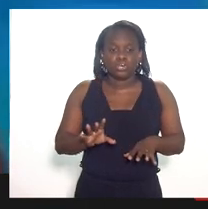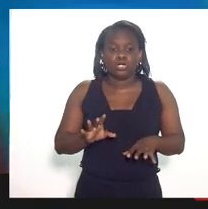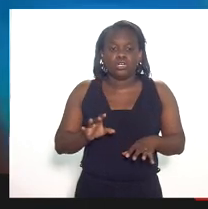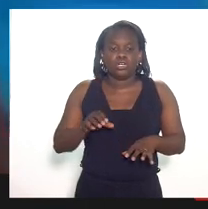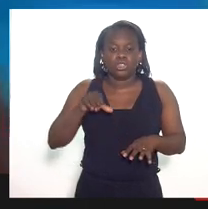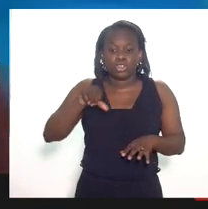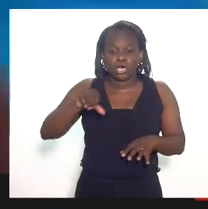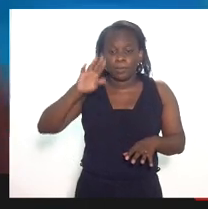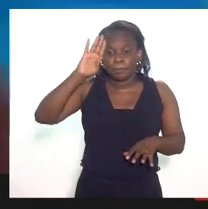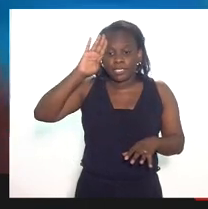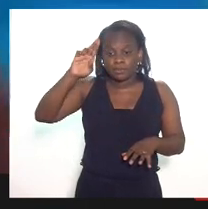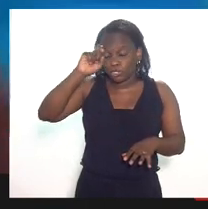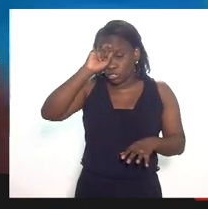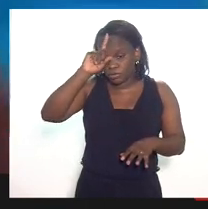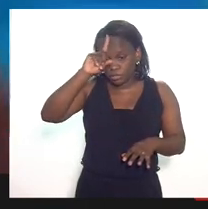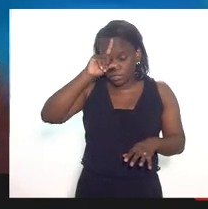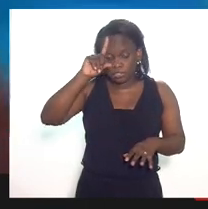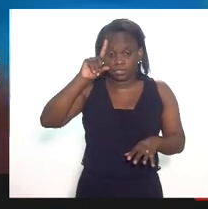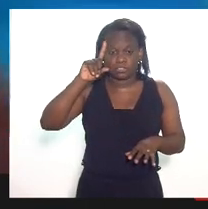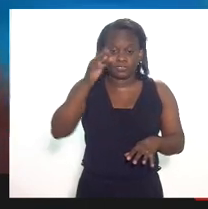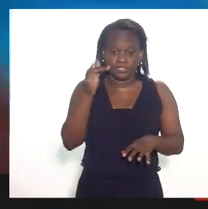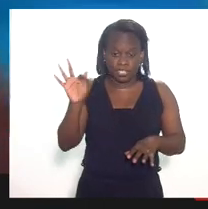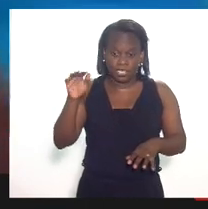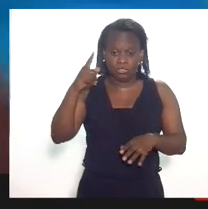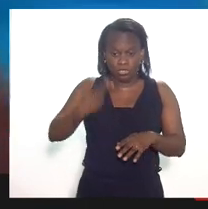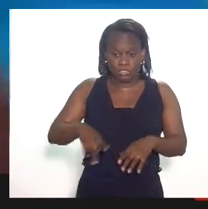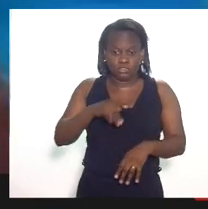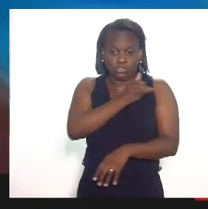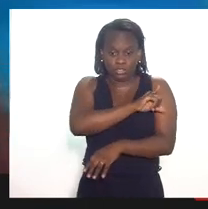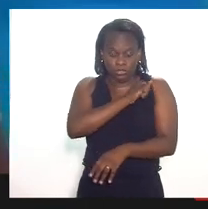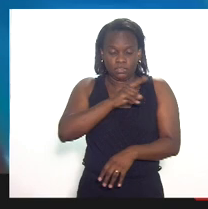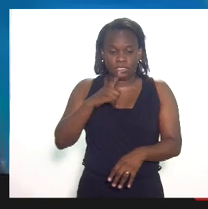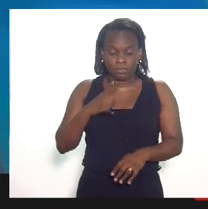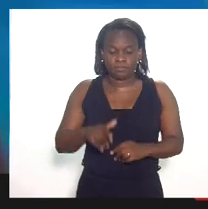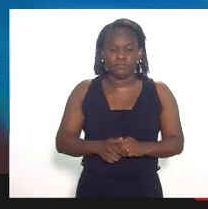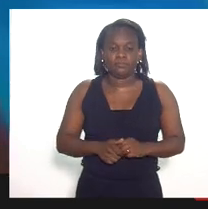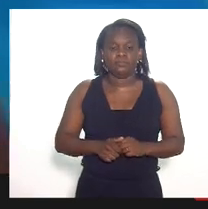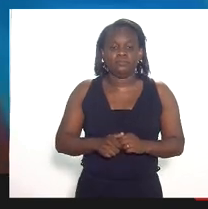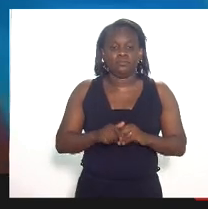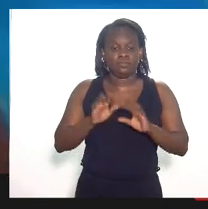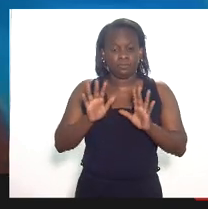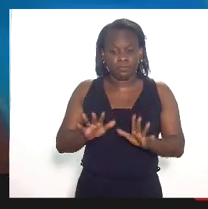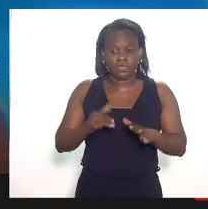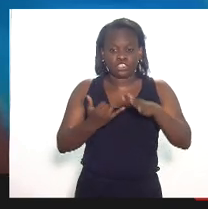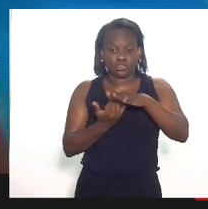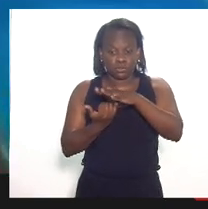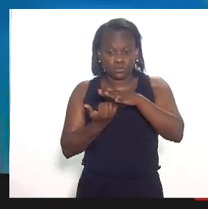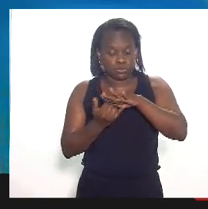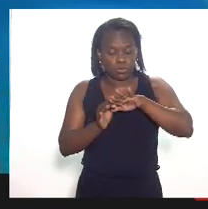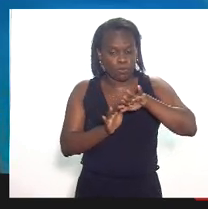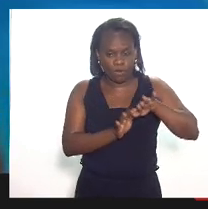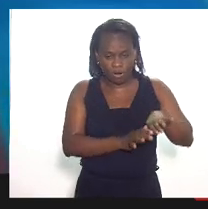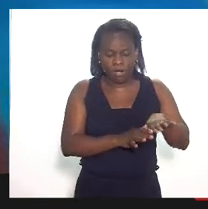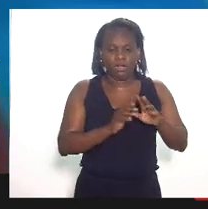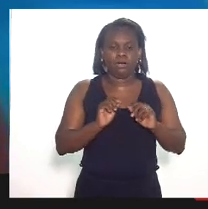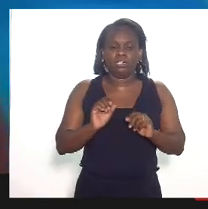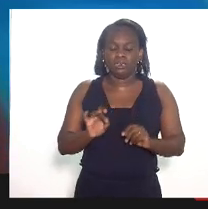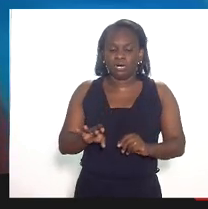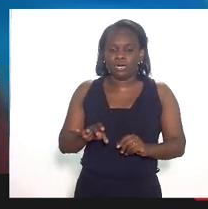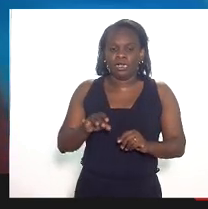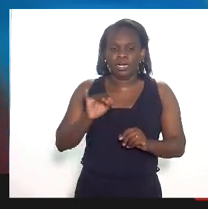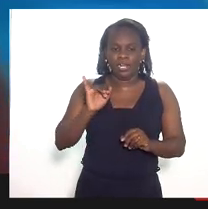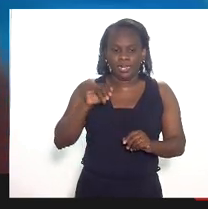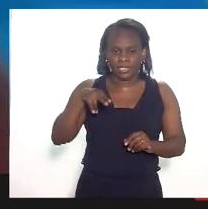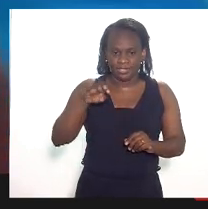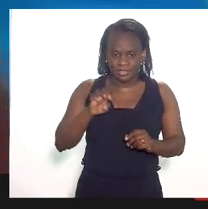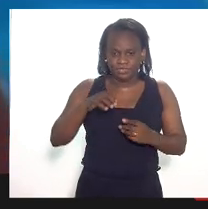9 principais hospitais federais do Rio de Janeiro. Sem contar com os institutos, pegamos o INE